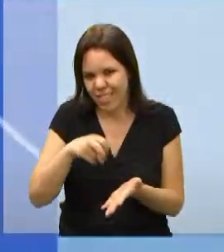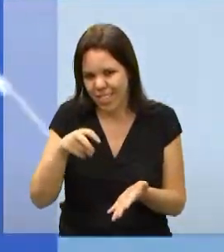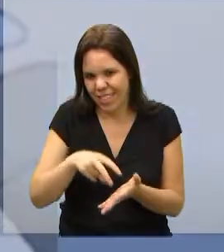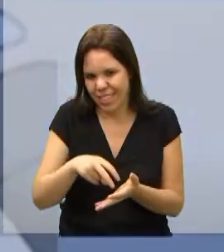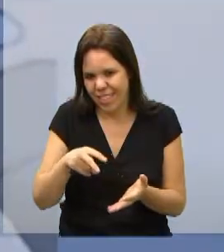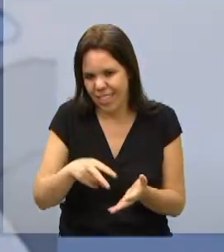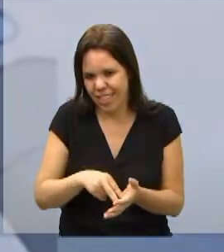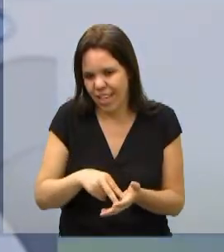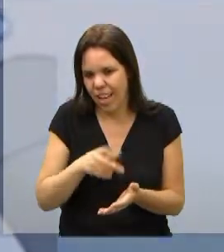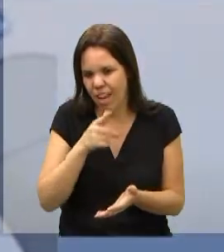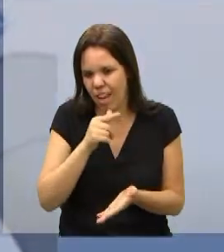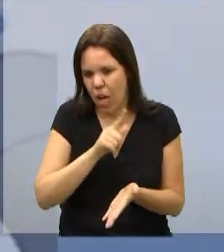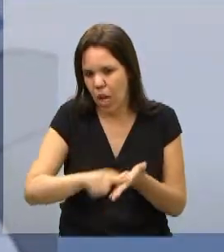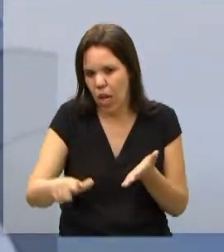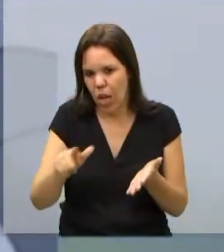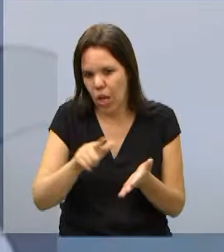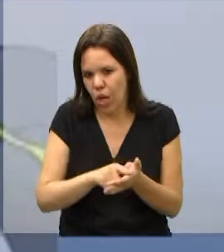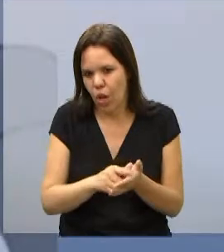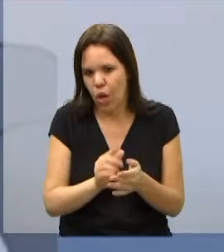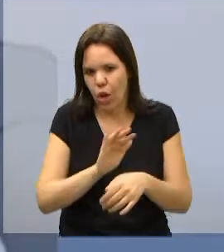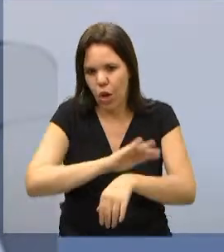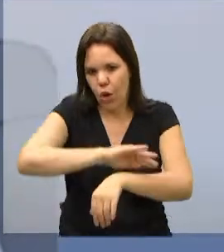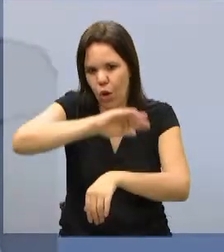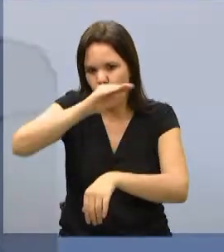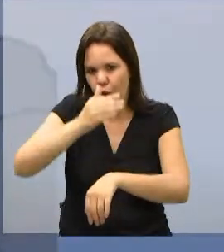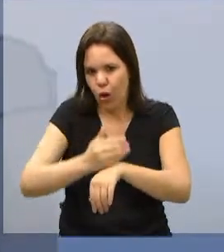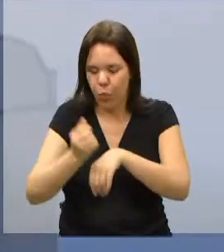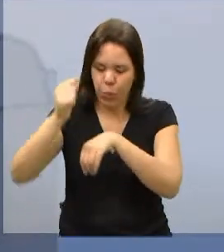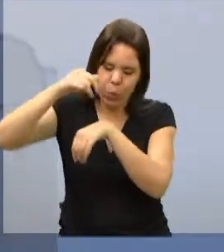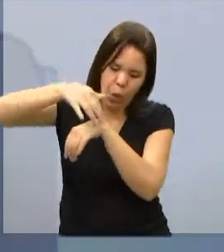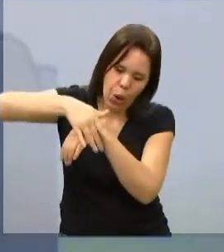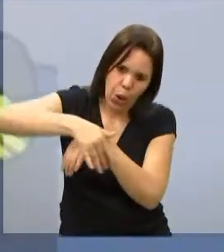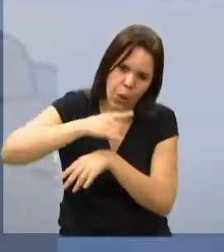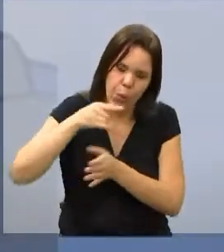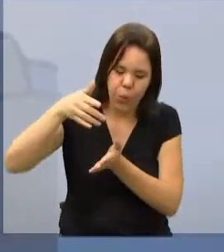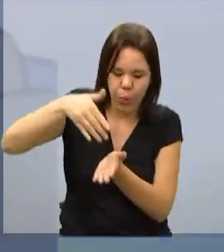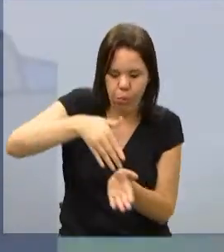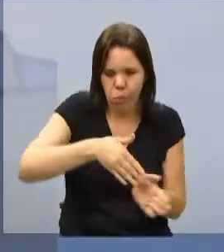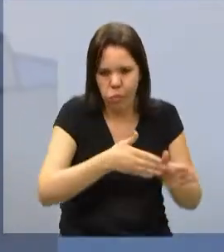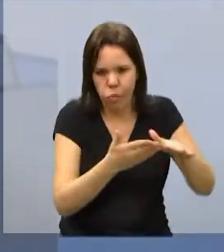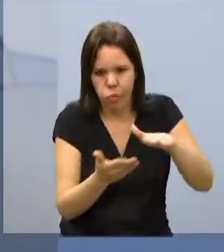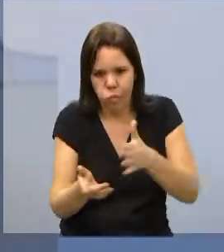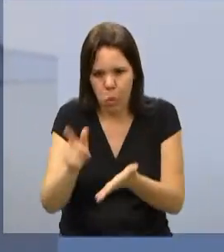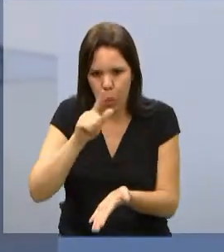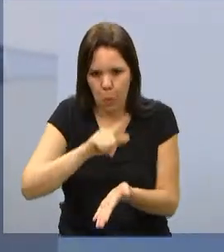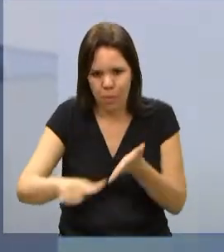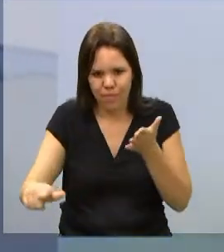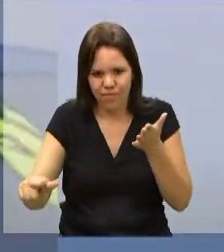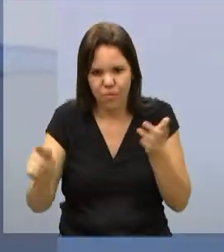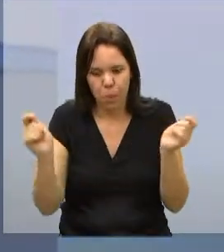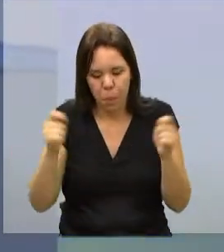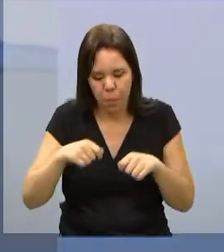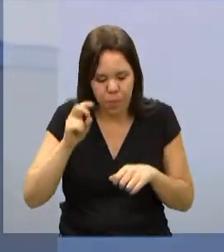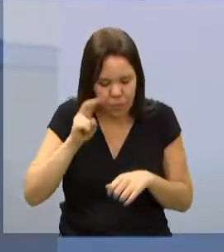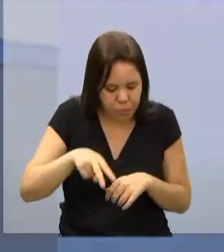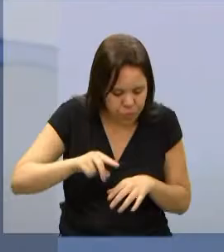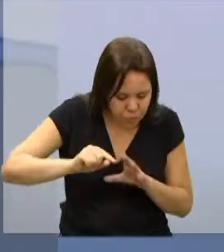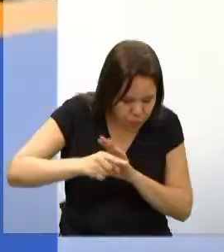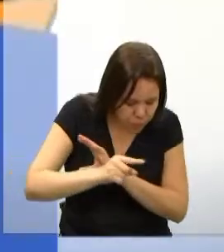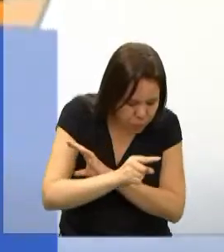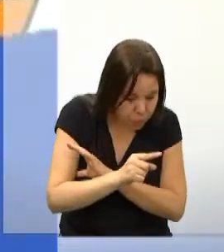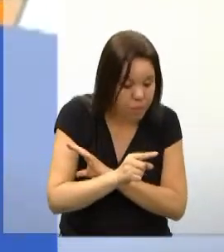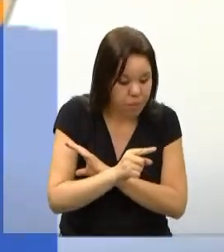limpas. Deslizava entre montanhas, cachoeiras e rios que, de tão limpos, dava para ver o que tinha no